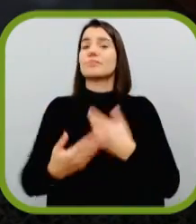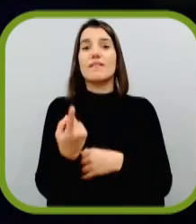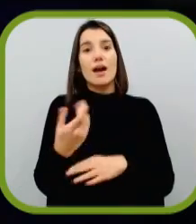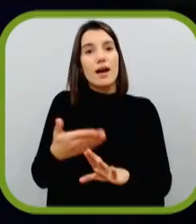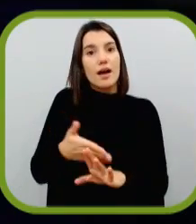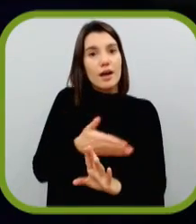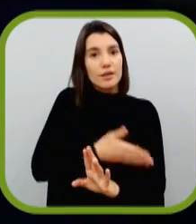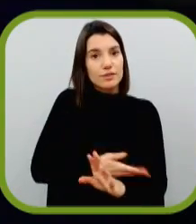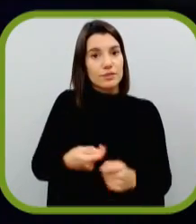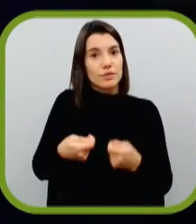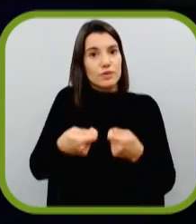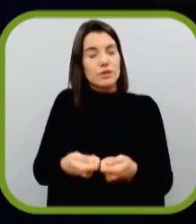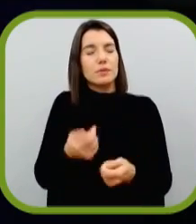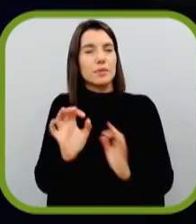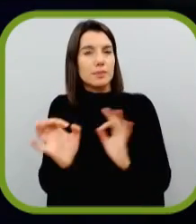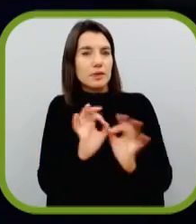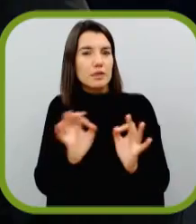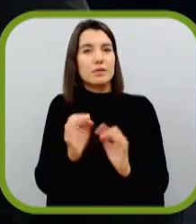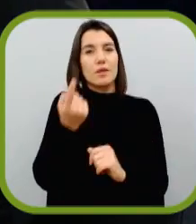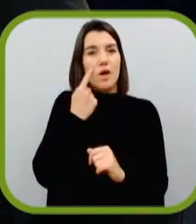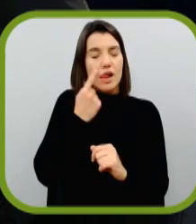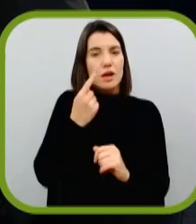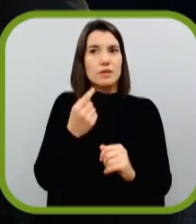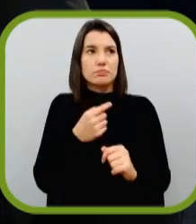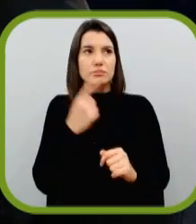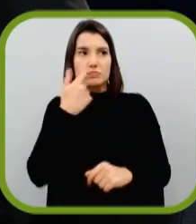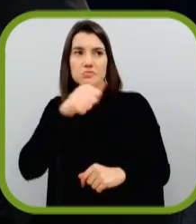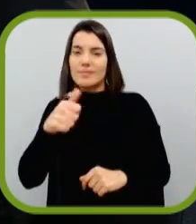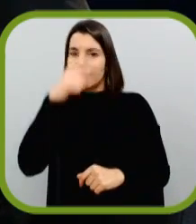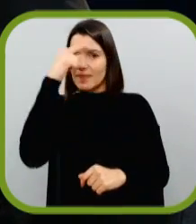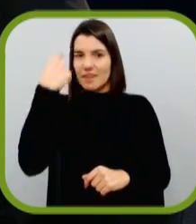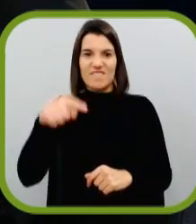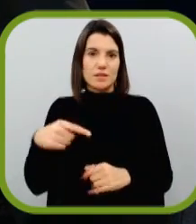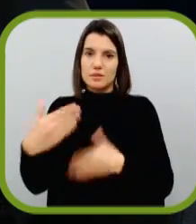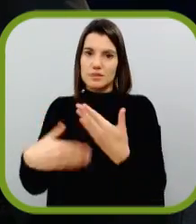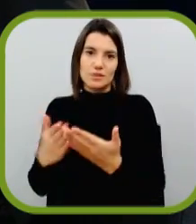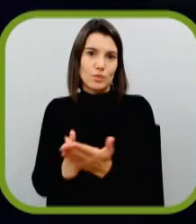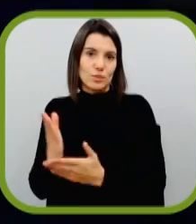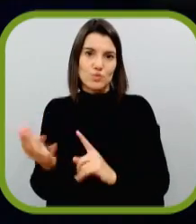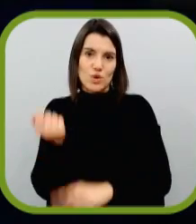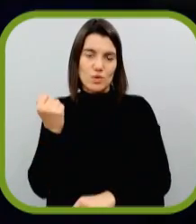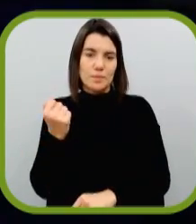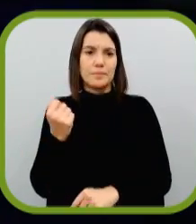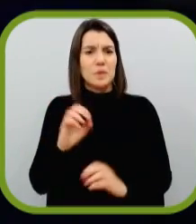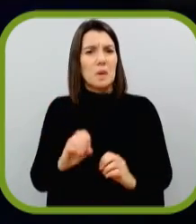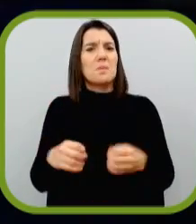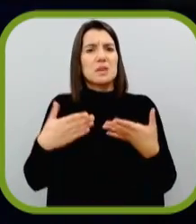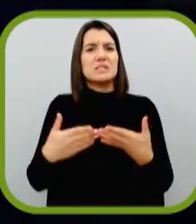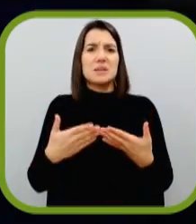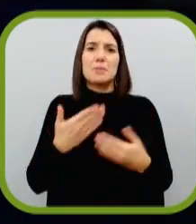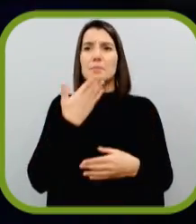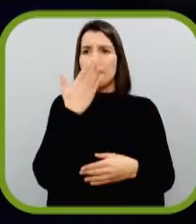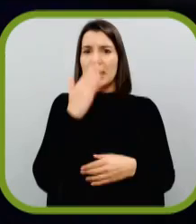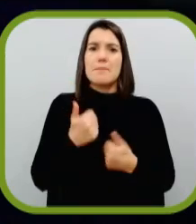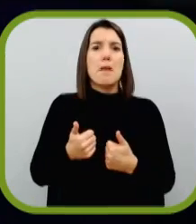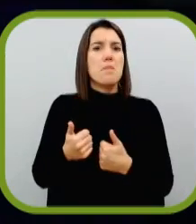investir aqui nesta antecipação dificilmente será bem sucedida e, portanto, inicialmente até pode correr